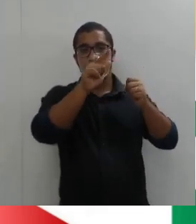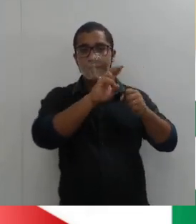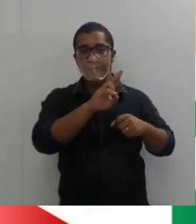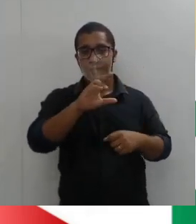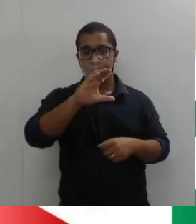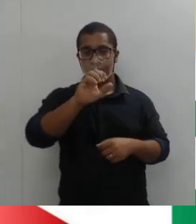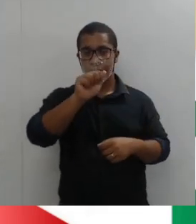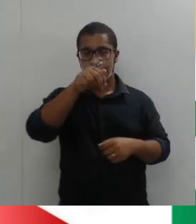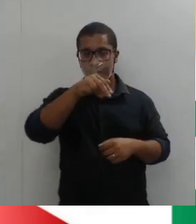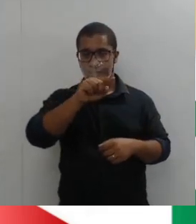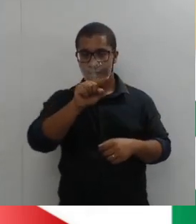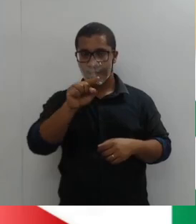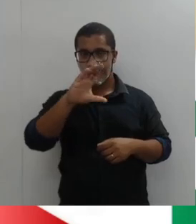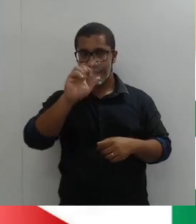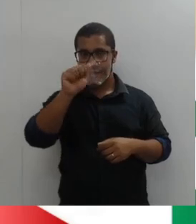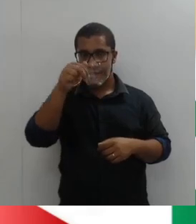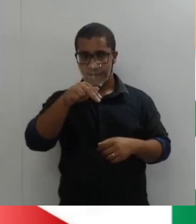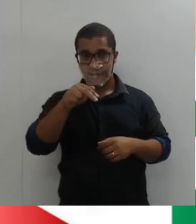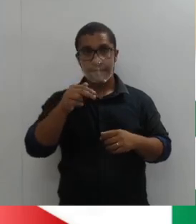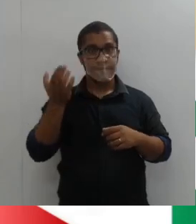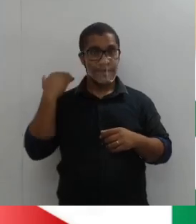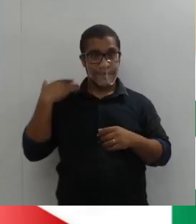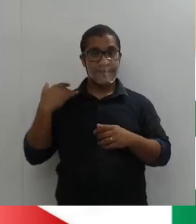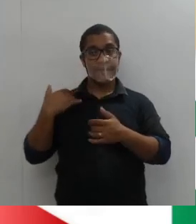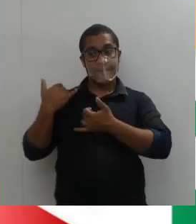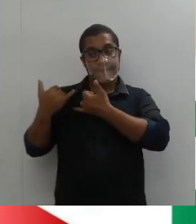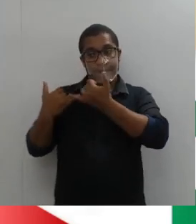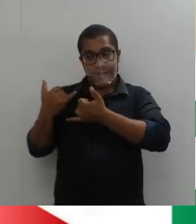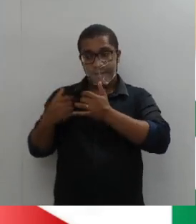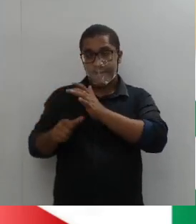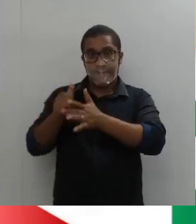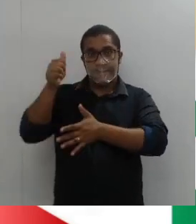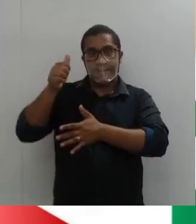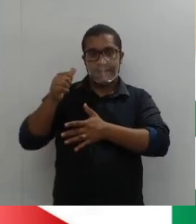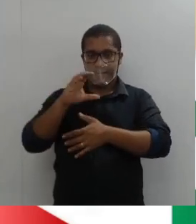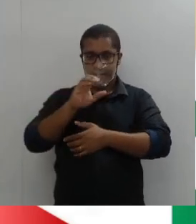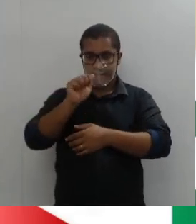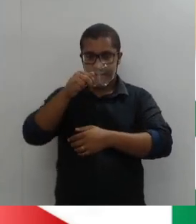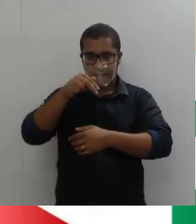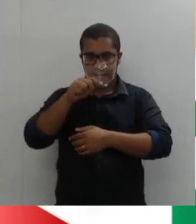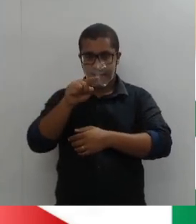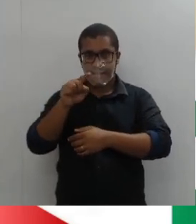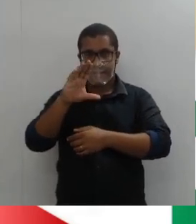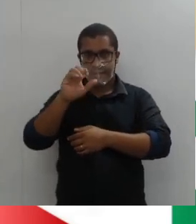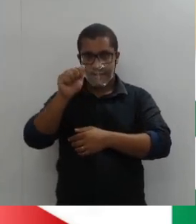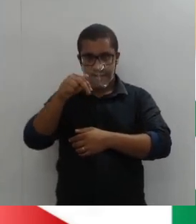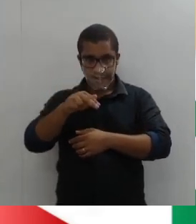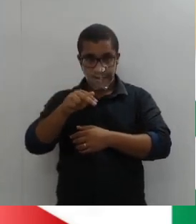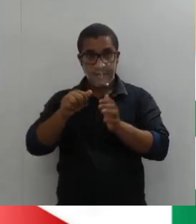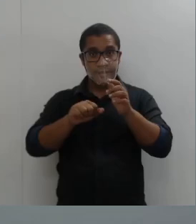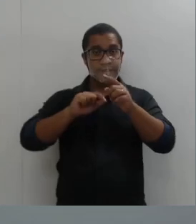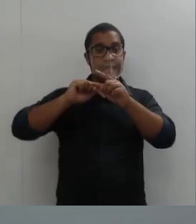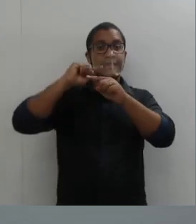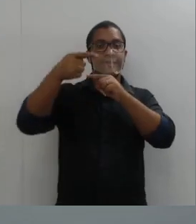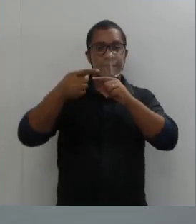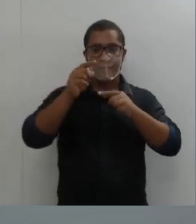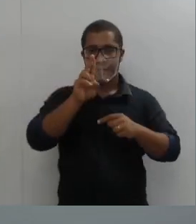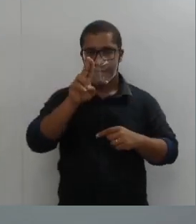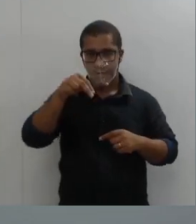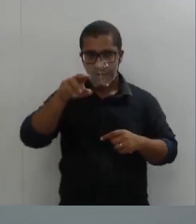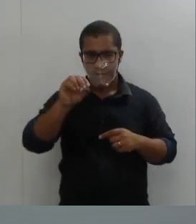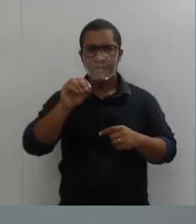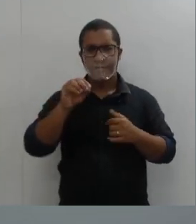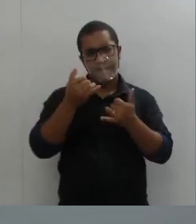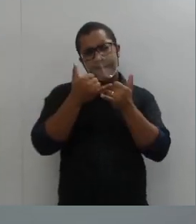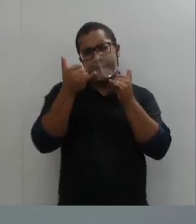eu aprendi primeiro a jogar com o Cancan e depois foi que eu conheci o Uno. Mas são basicamente o mesmo jogo. O